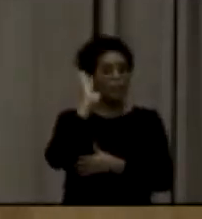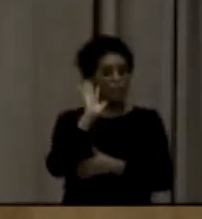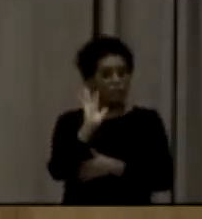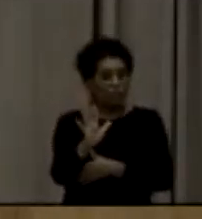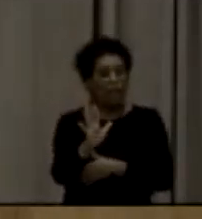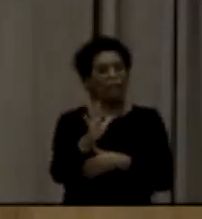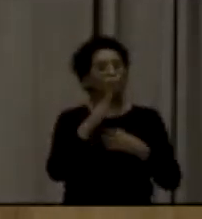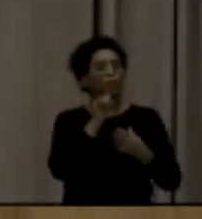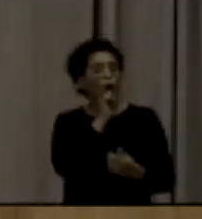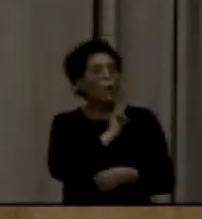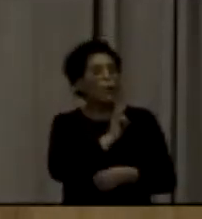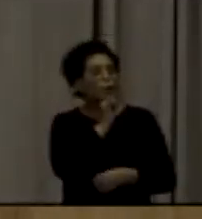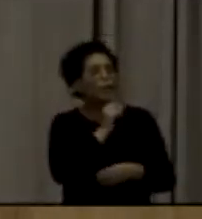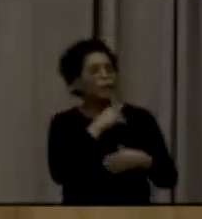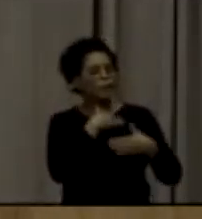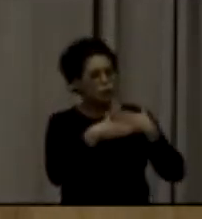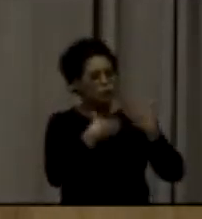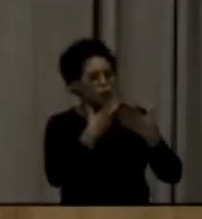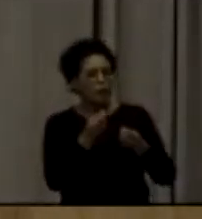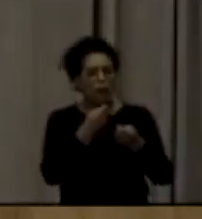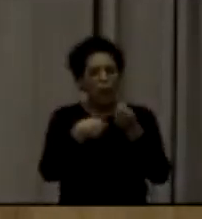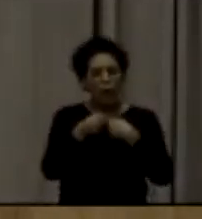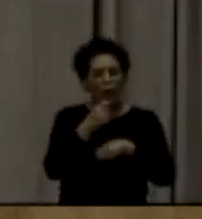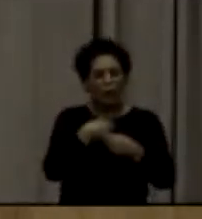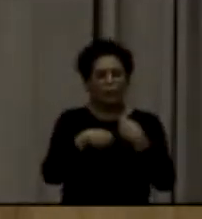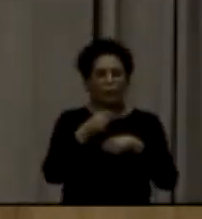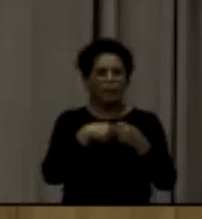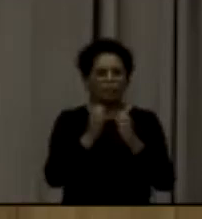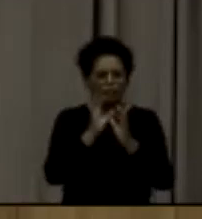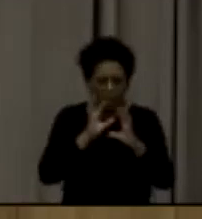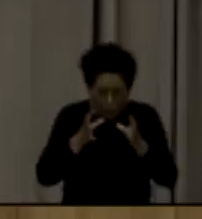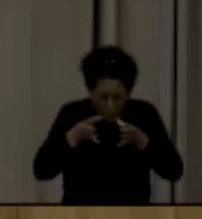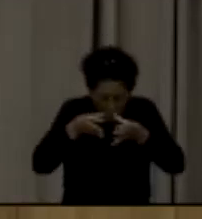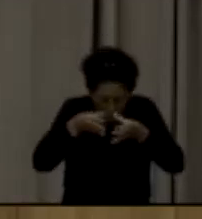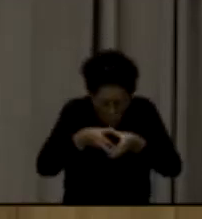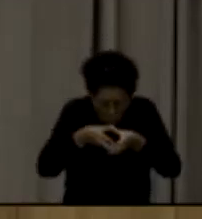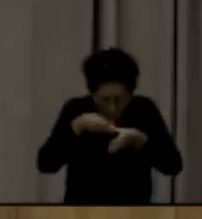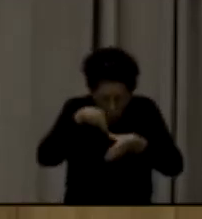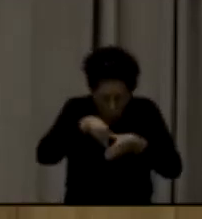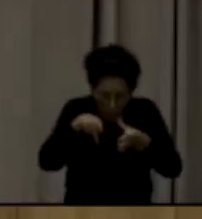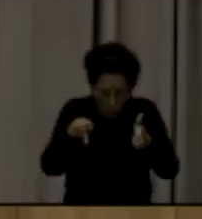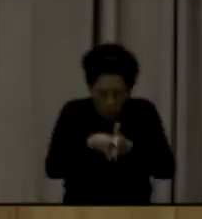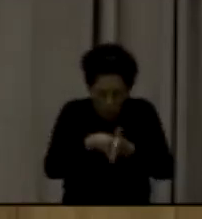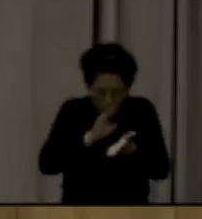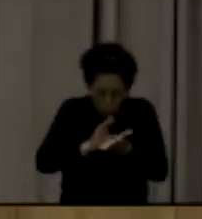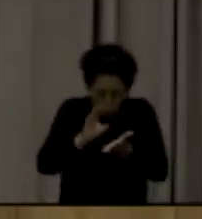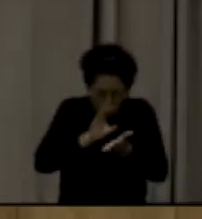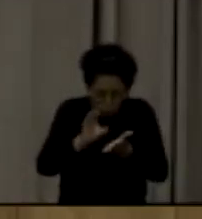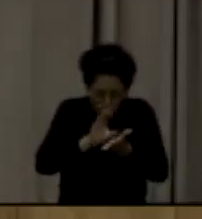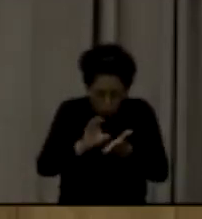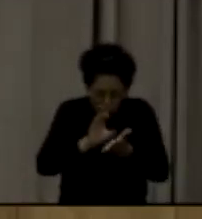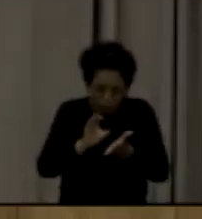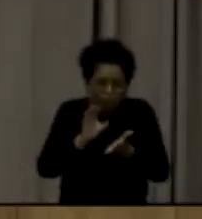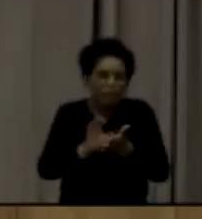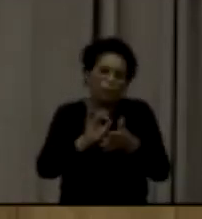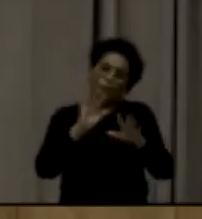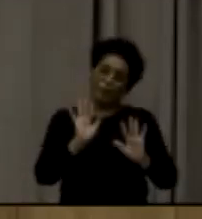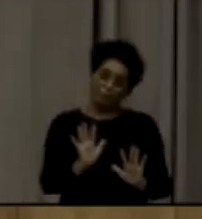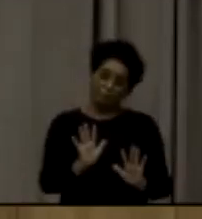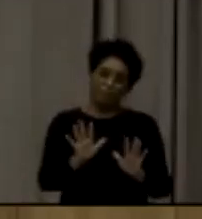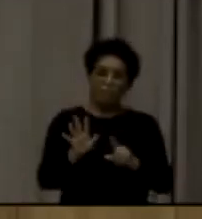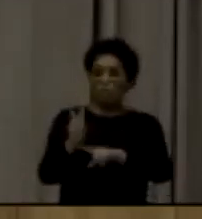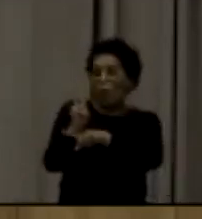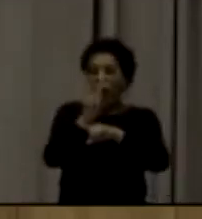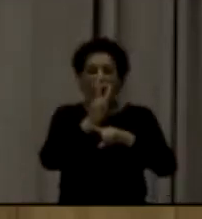modelo de desenvolvimento econômico que é concentrador de renda, que é predador do meio ambiente e